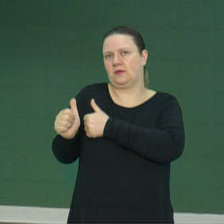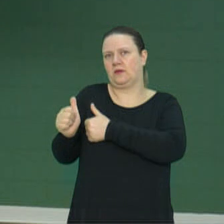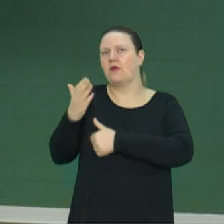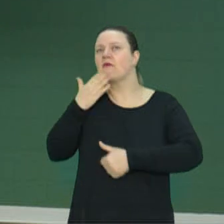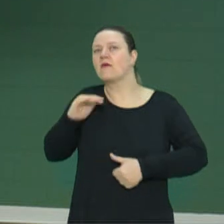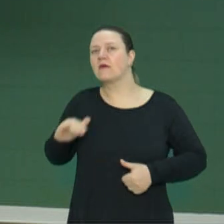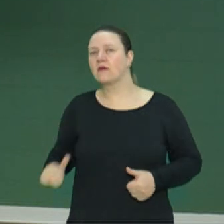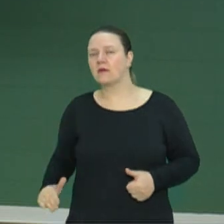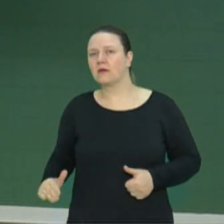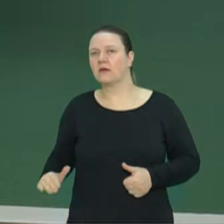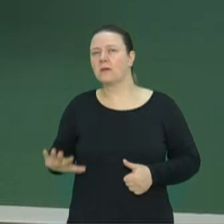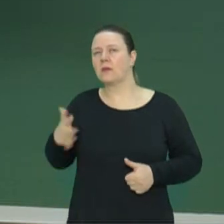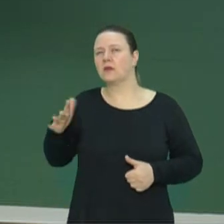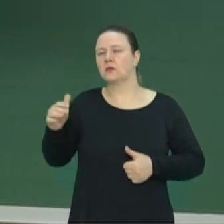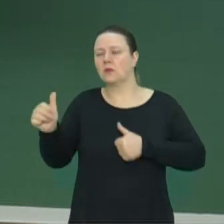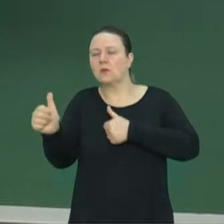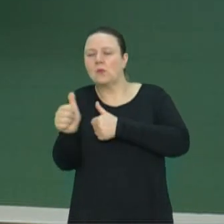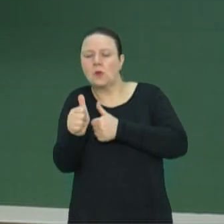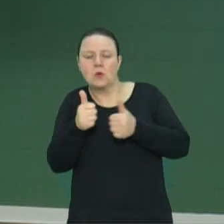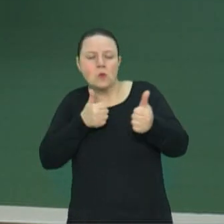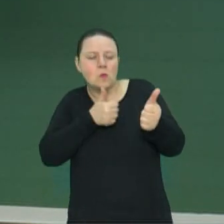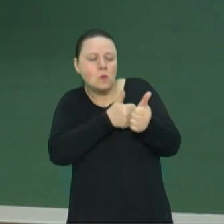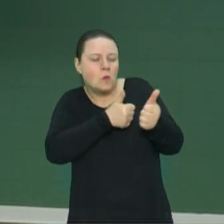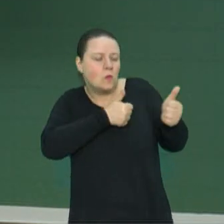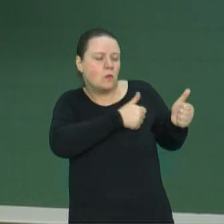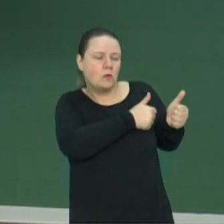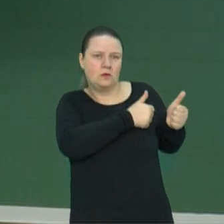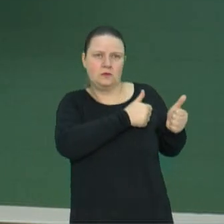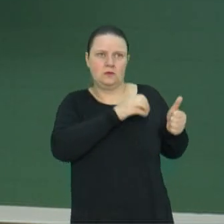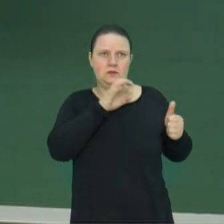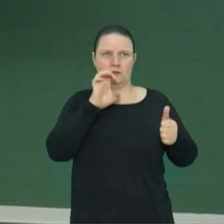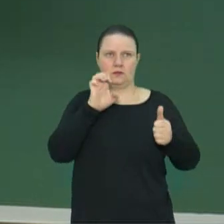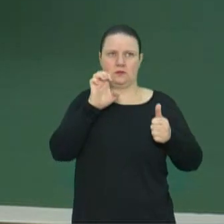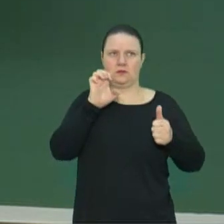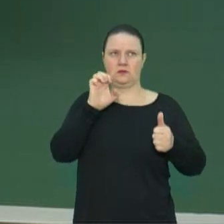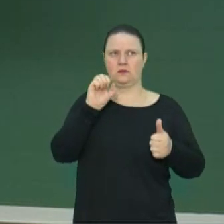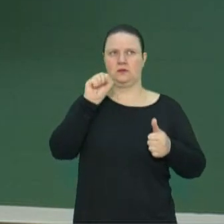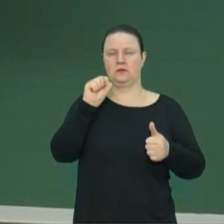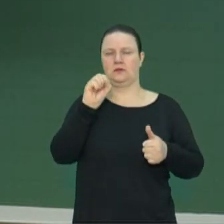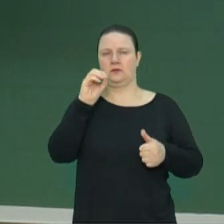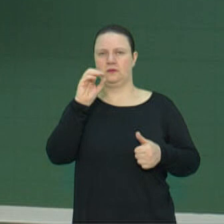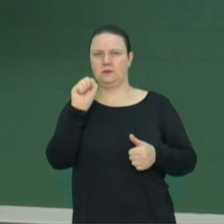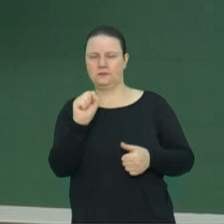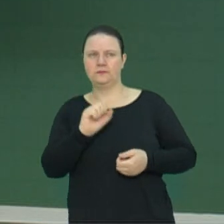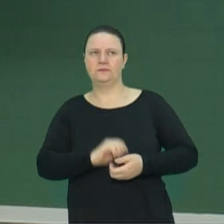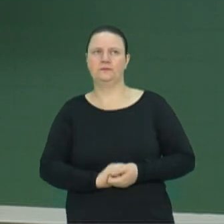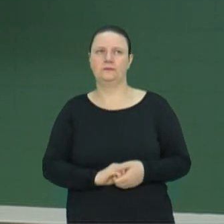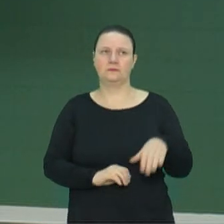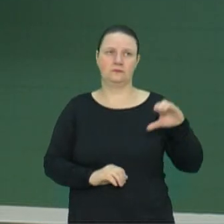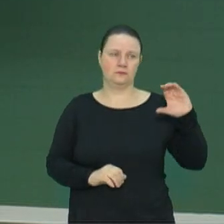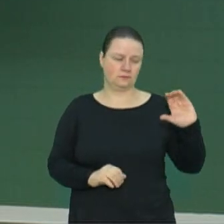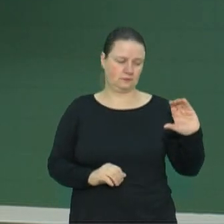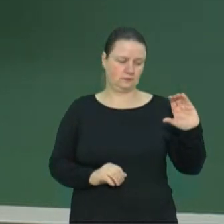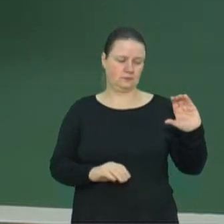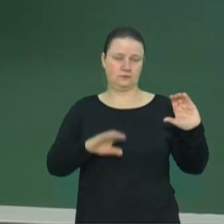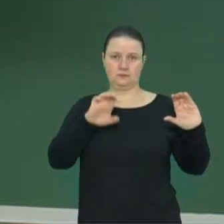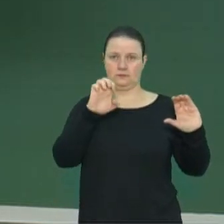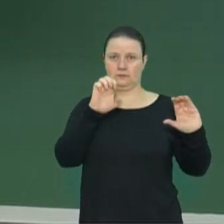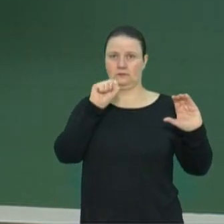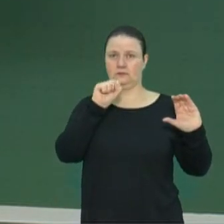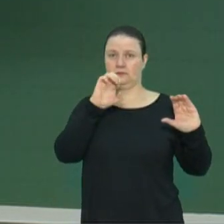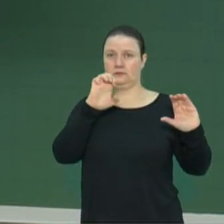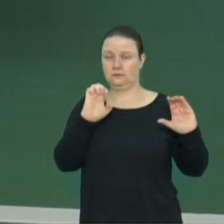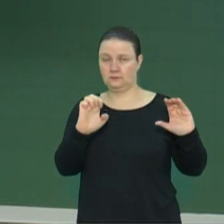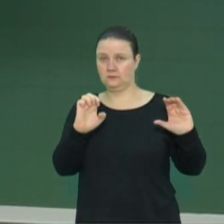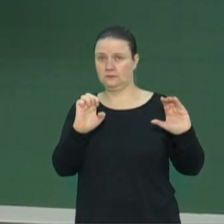as crianças, eles estão mais ou menos perto. Então, esses. Esse coche leva aí, olha